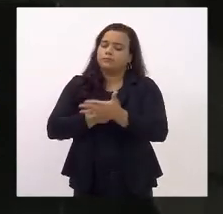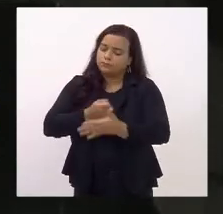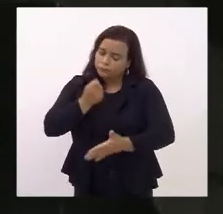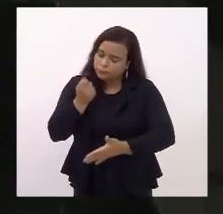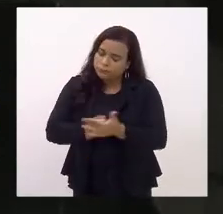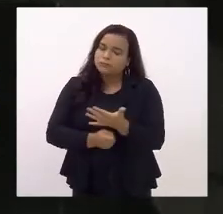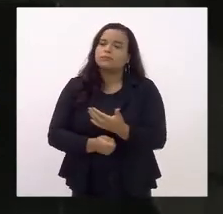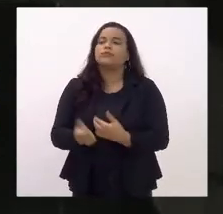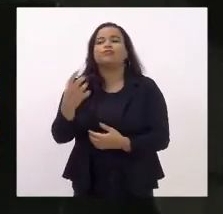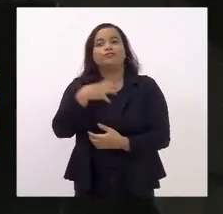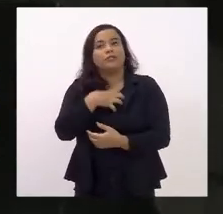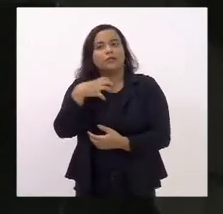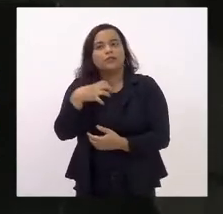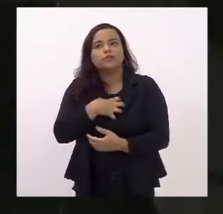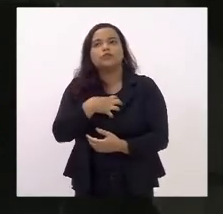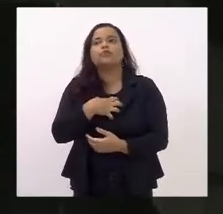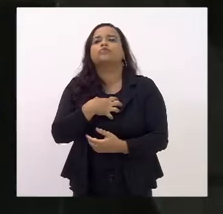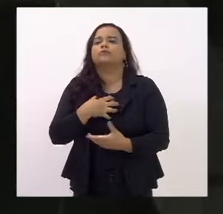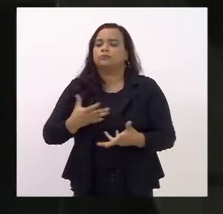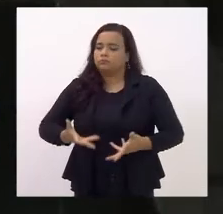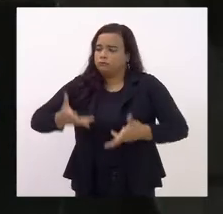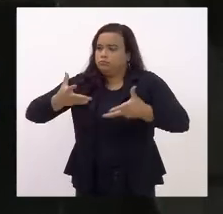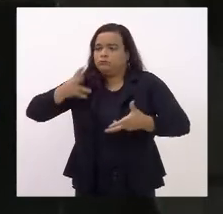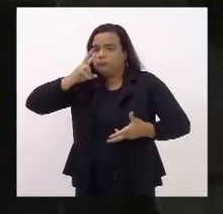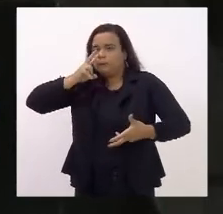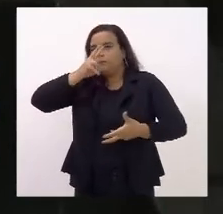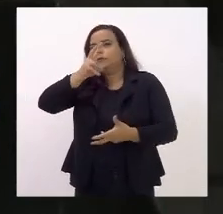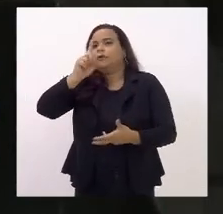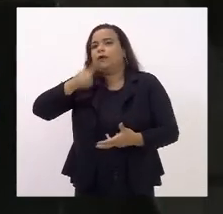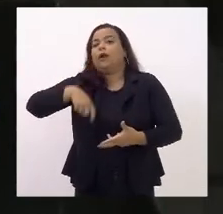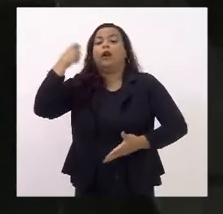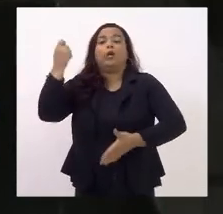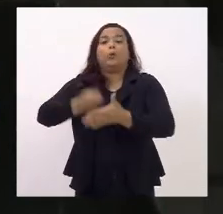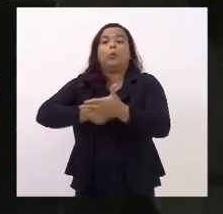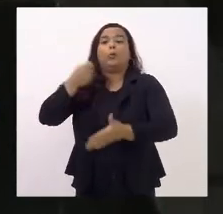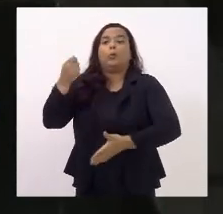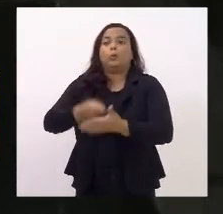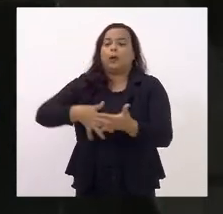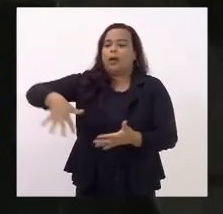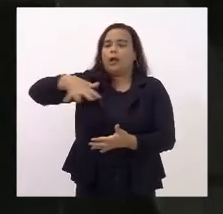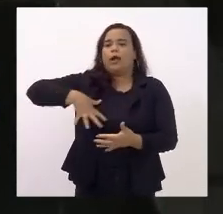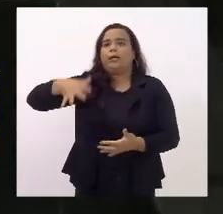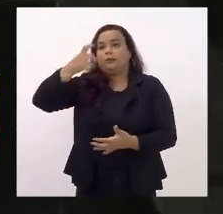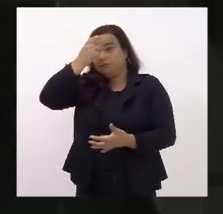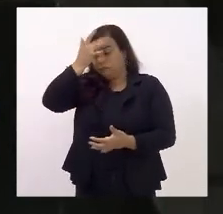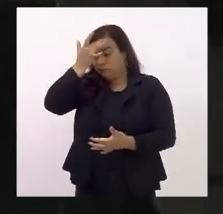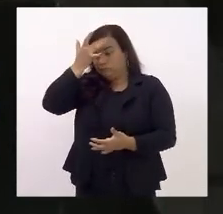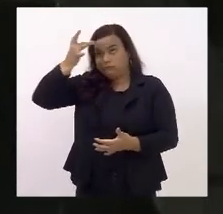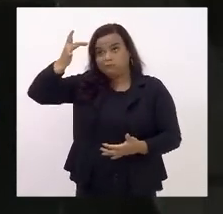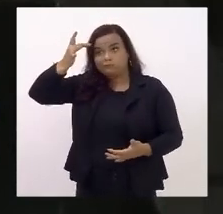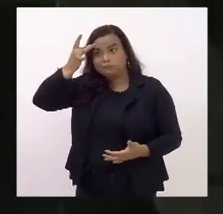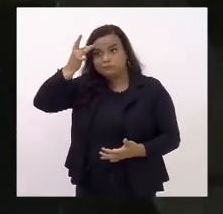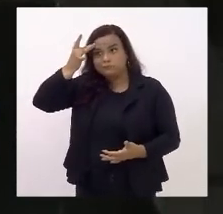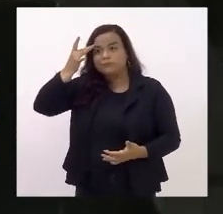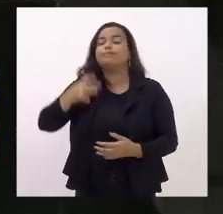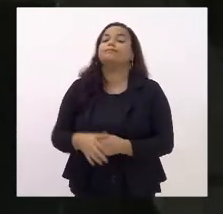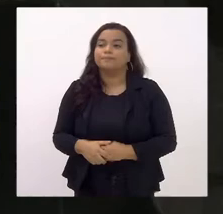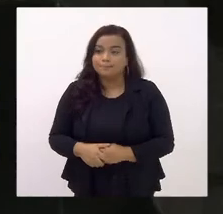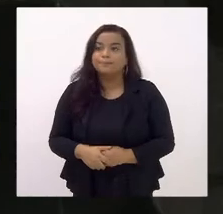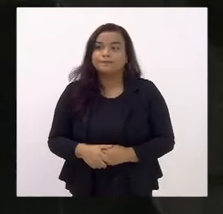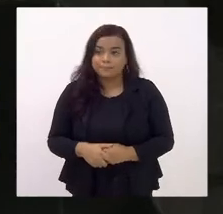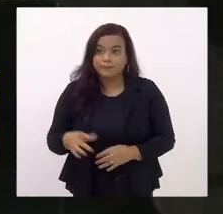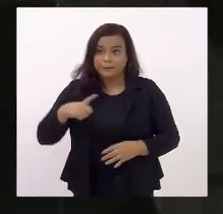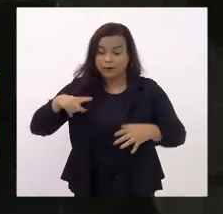maneira muito proeminente, que é a luta no campo da saúde mental. Aqui nós temos uma